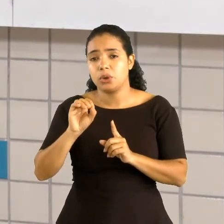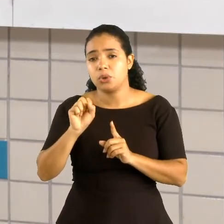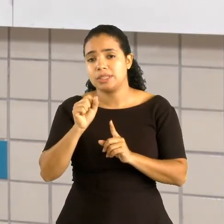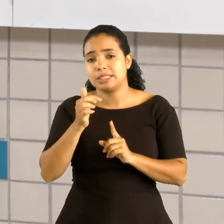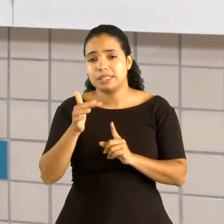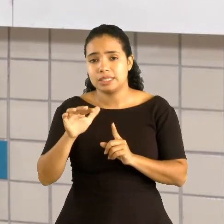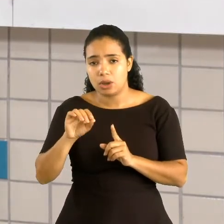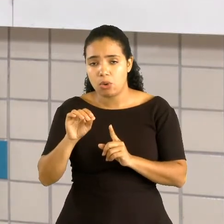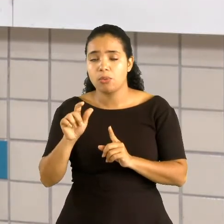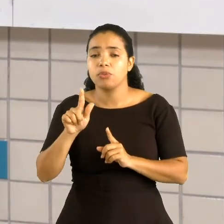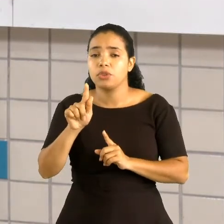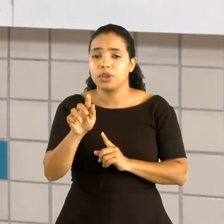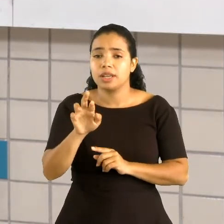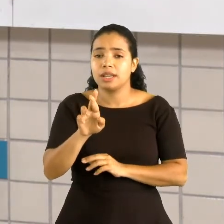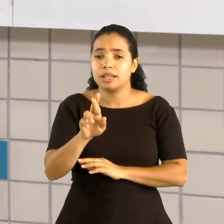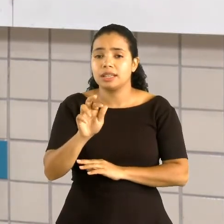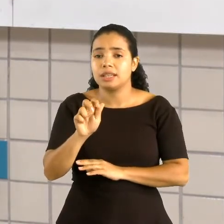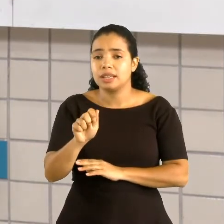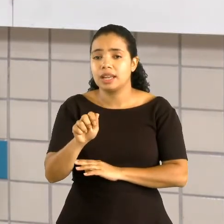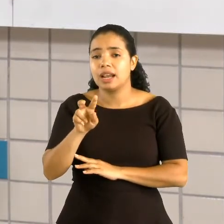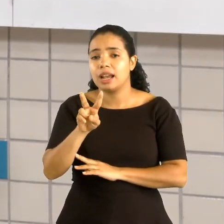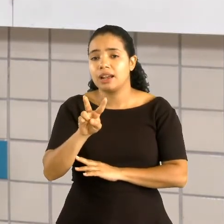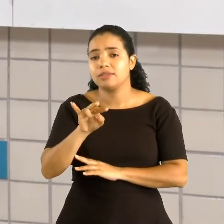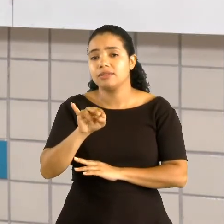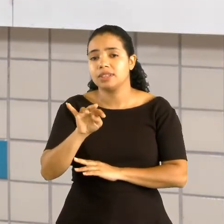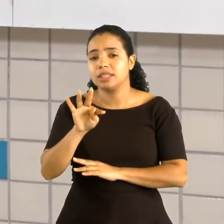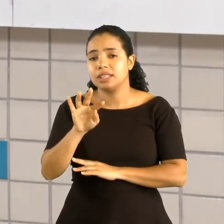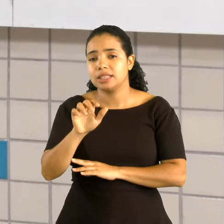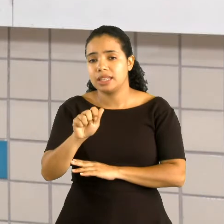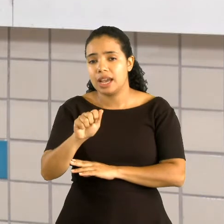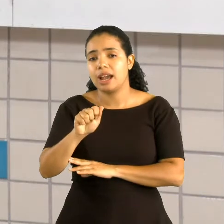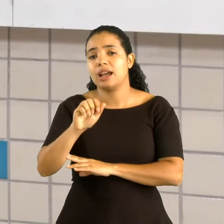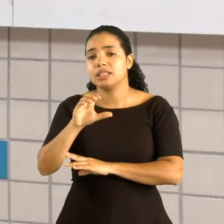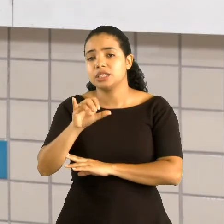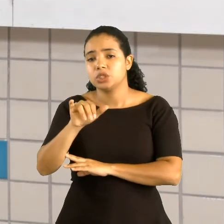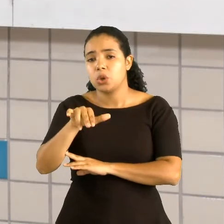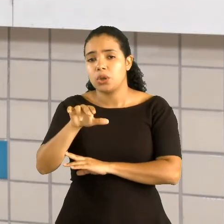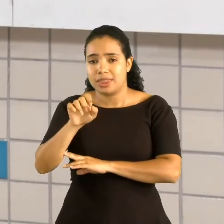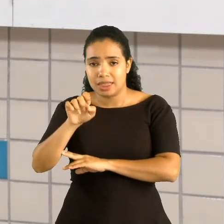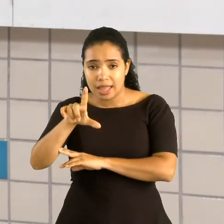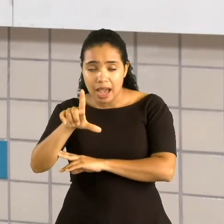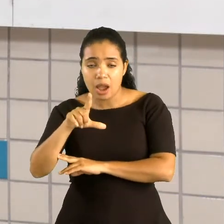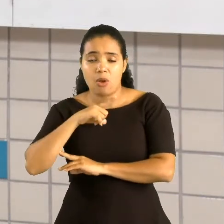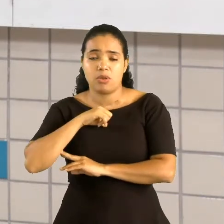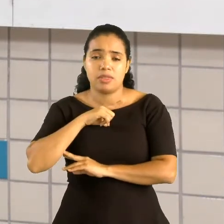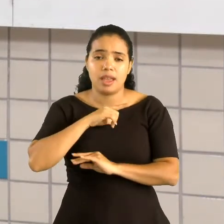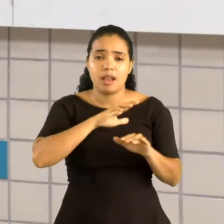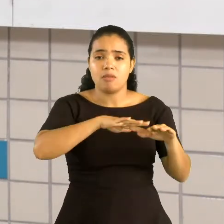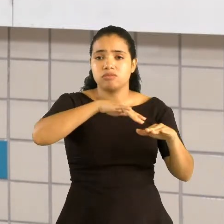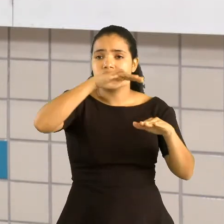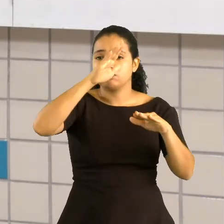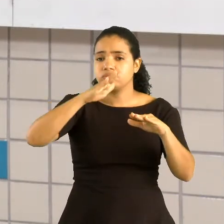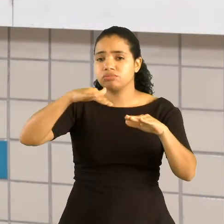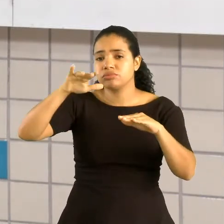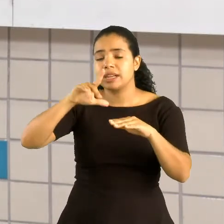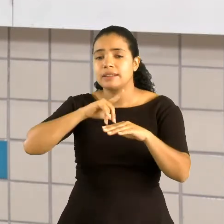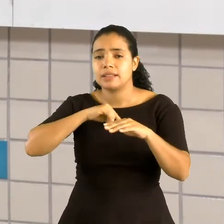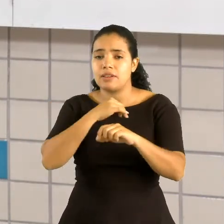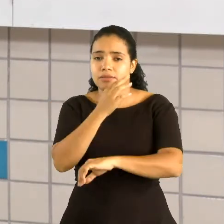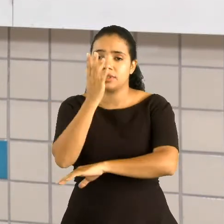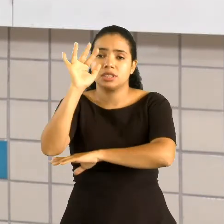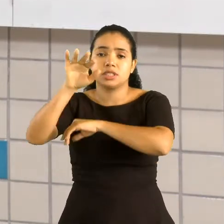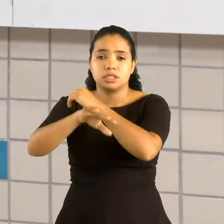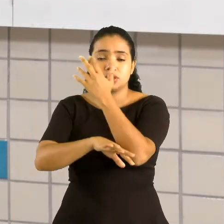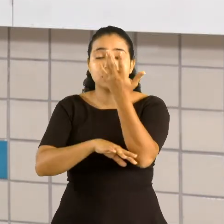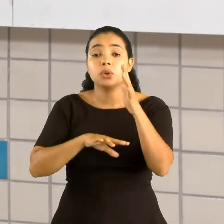quê? Nas encostas dos morros, nas encostas das montanhas, isso e aquilo, também tem vegetação. E